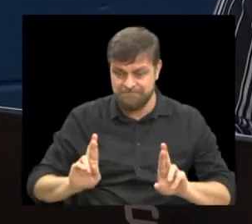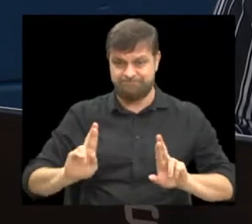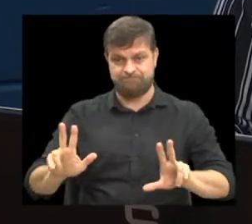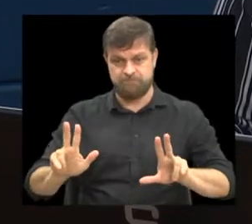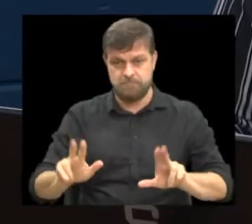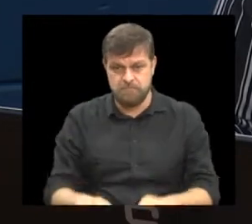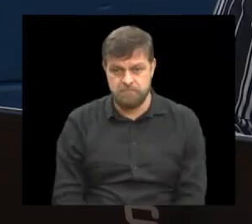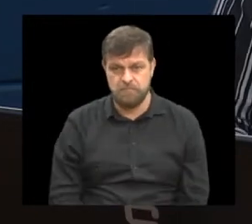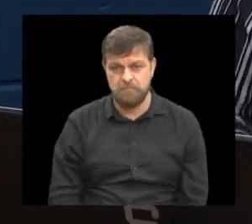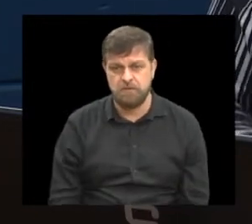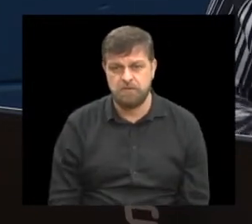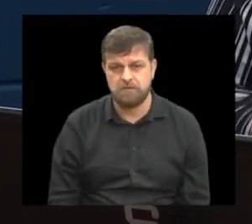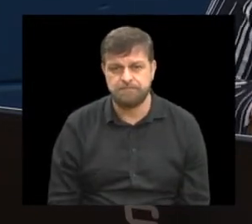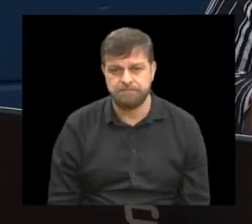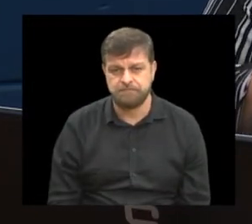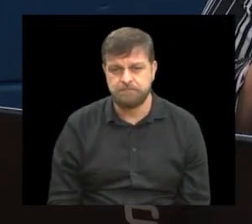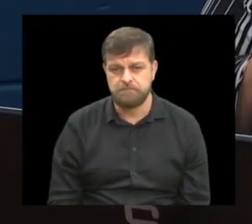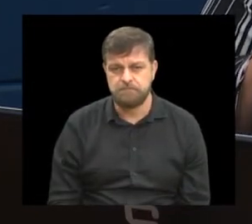diferenciado.